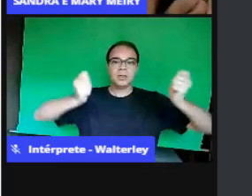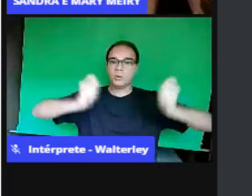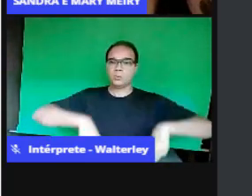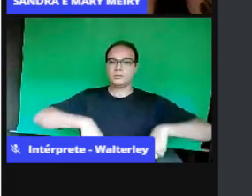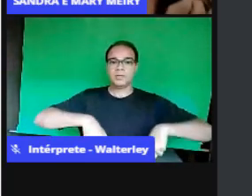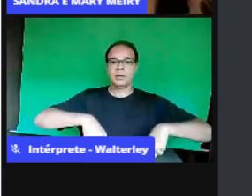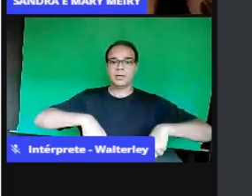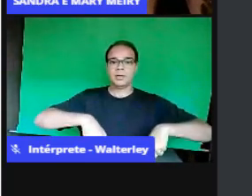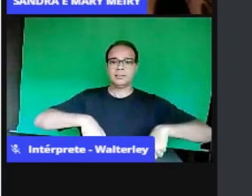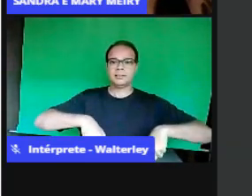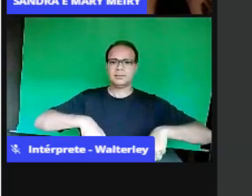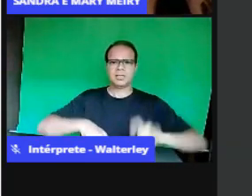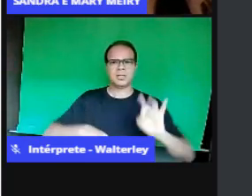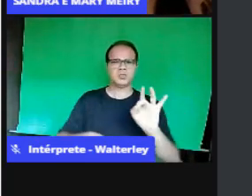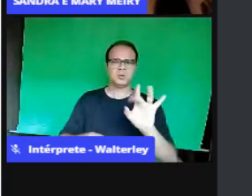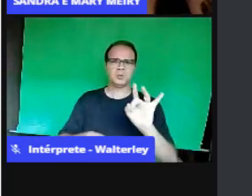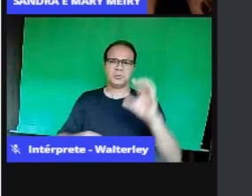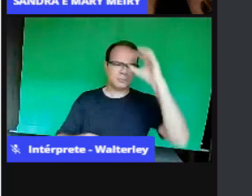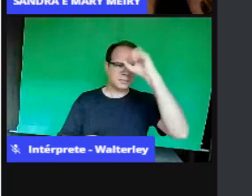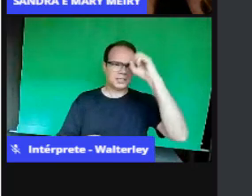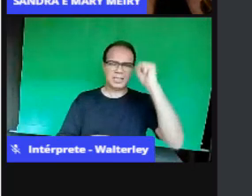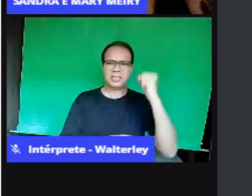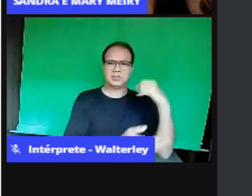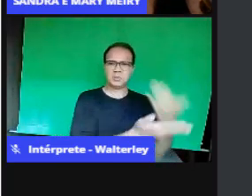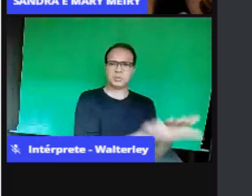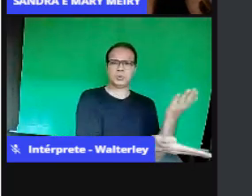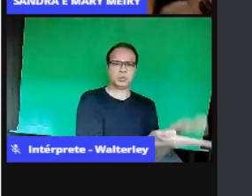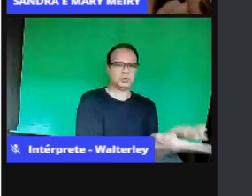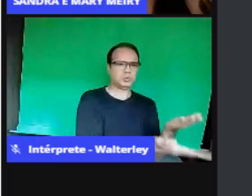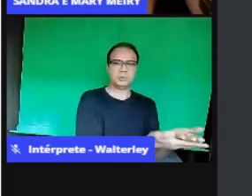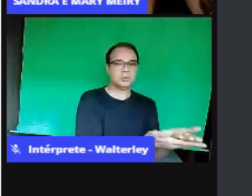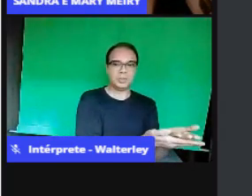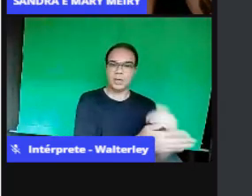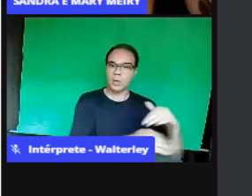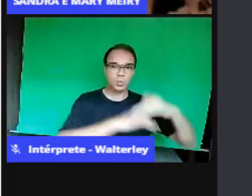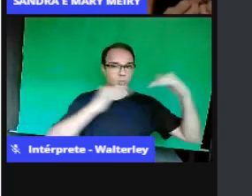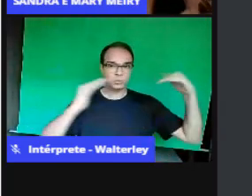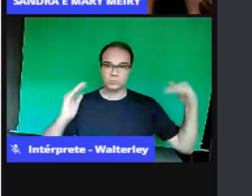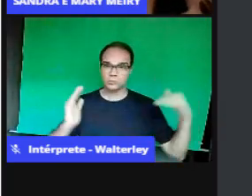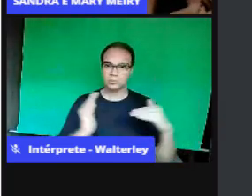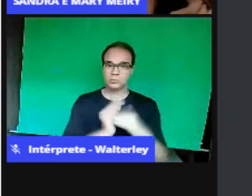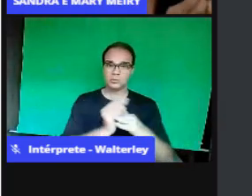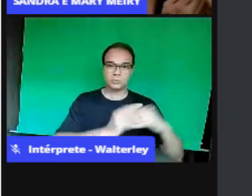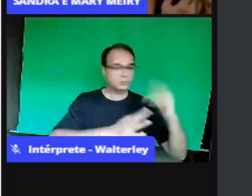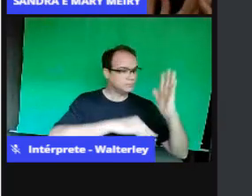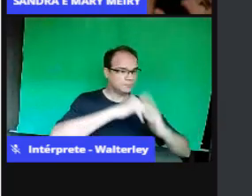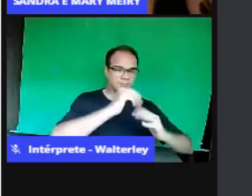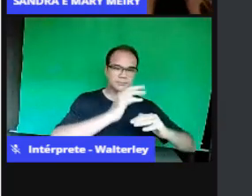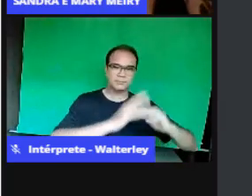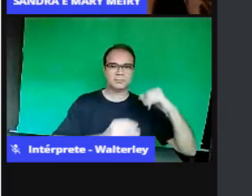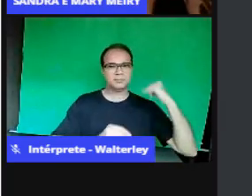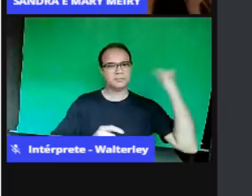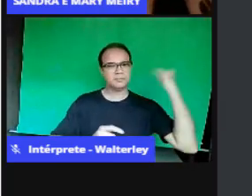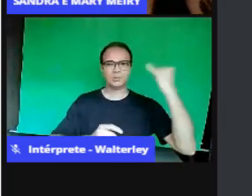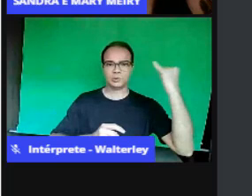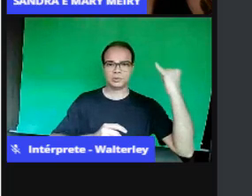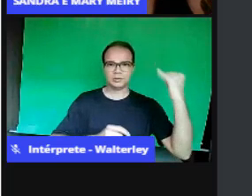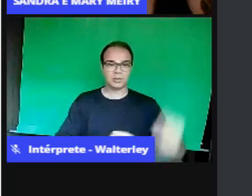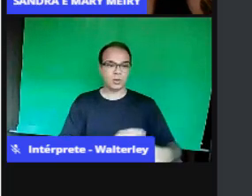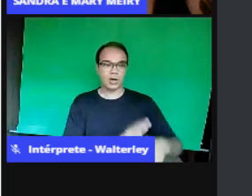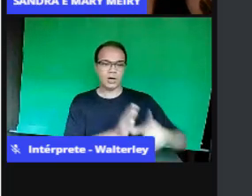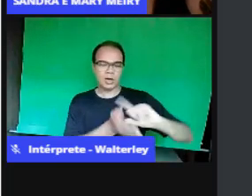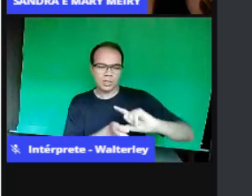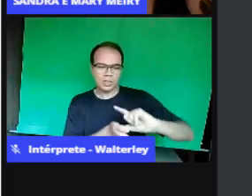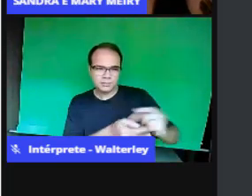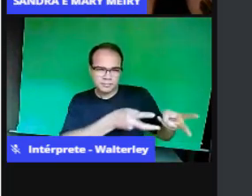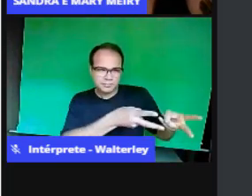sujeitos somente na questão acadêmica. Então, as habilidades, elas são avaliadas,